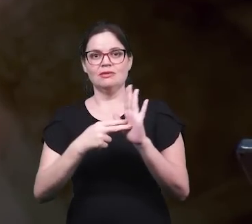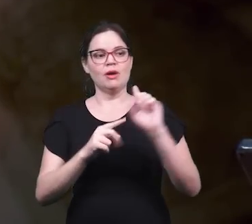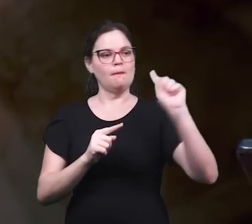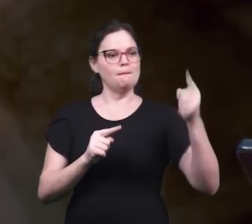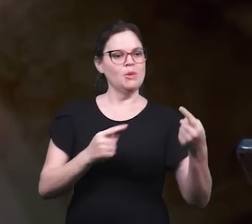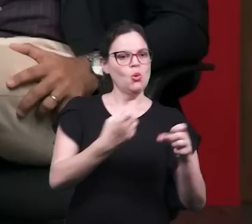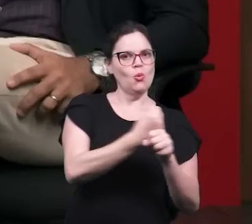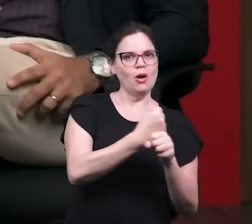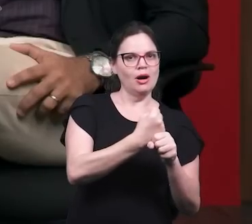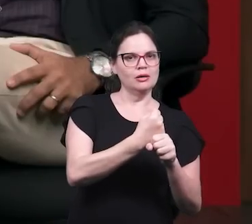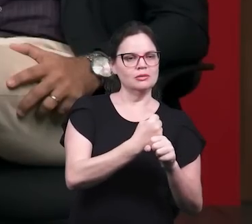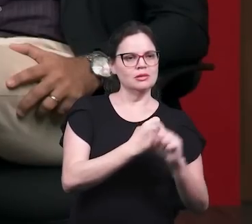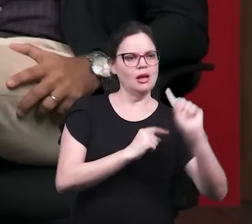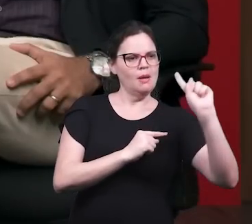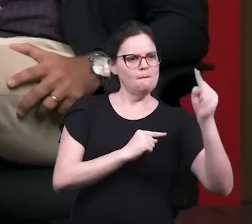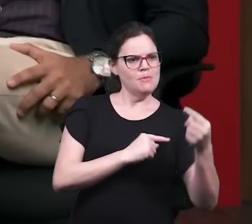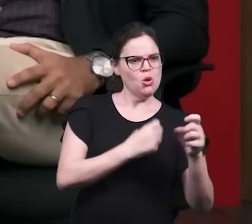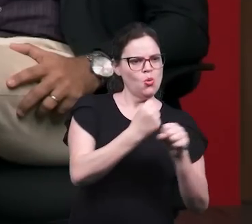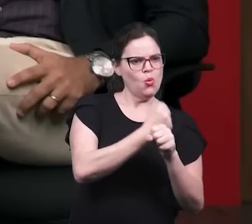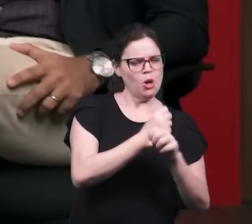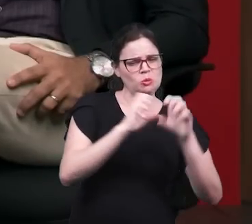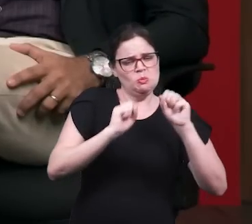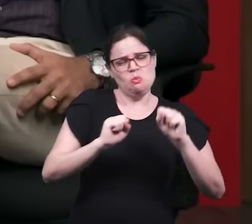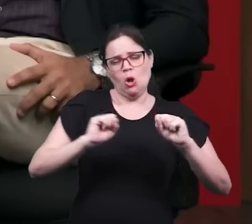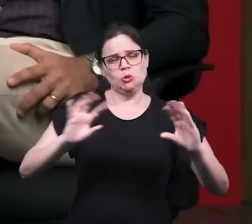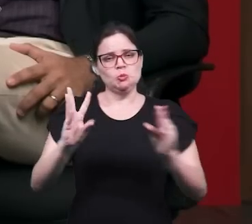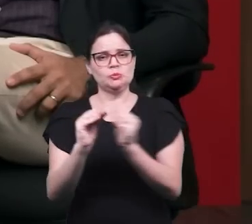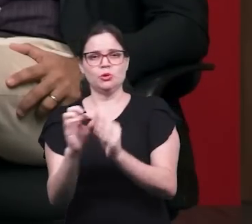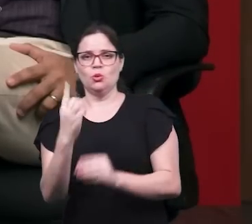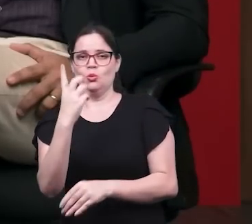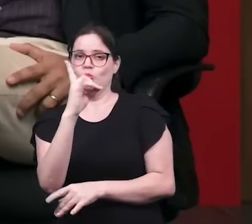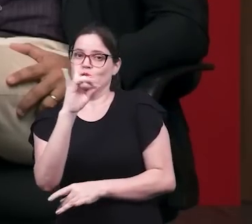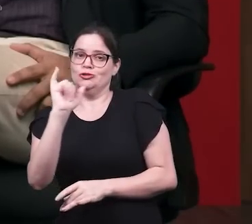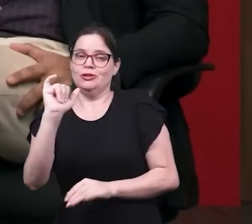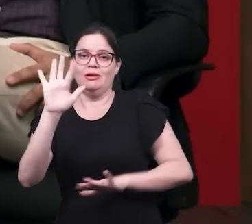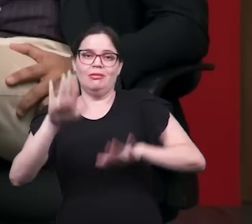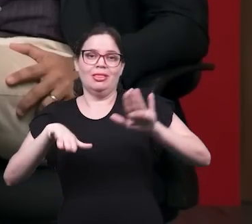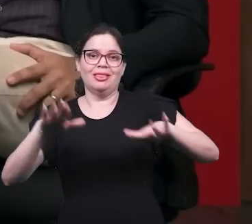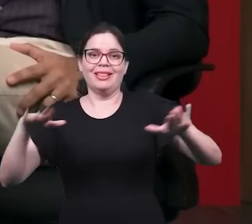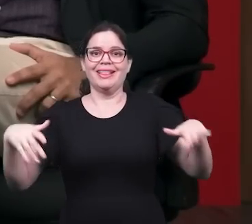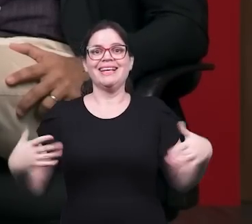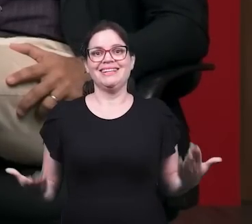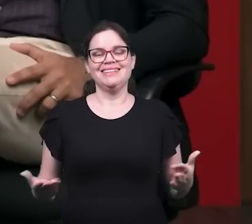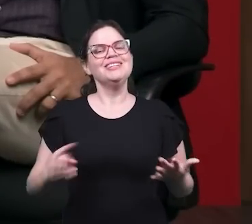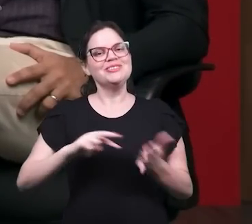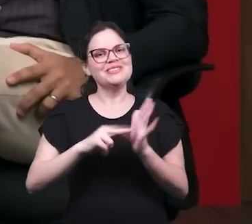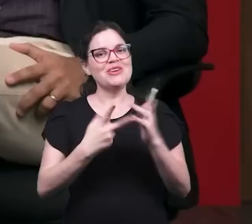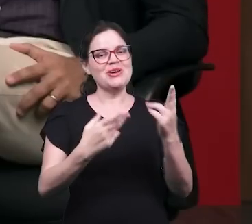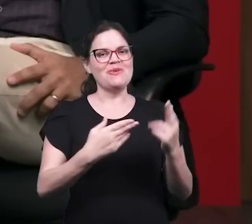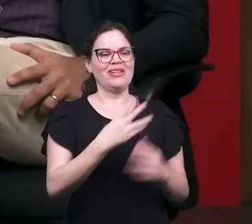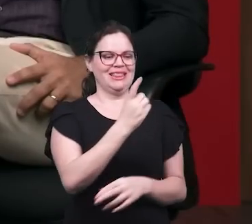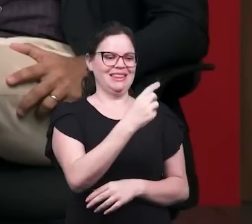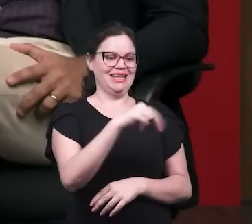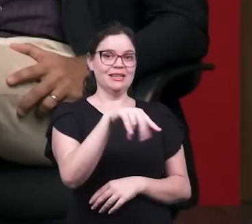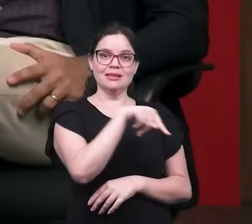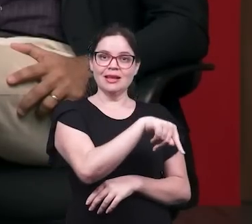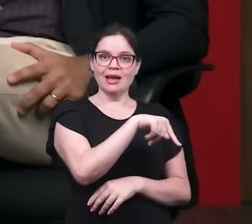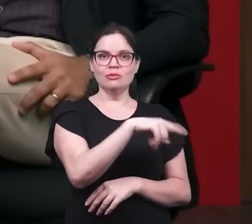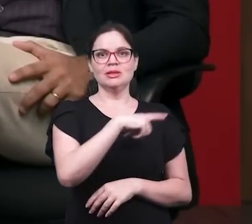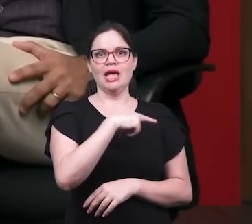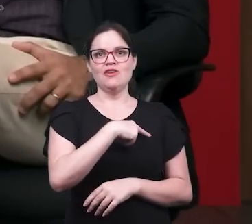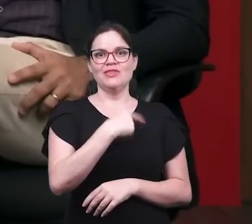dia. Exatamente. Então, ele dá mais um reforço aqui, que